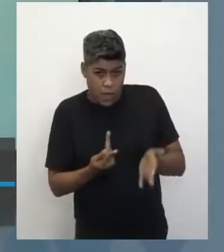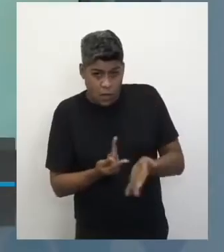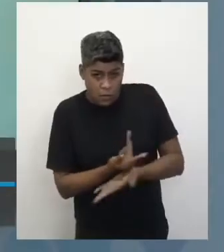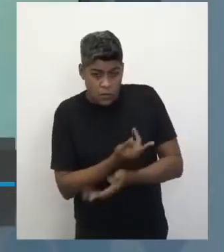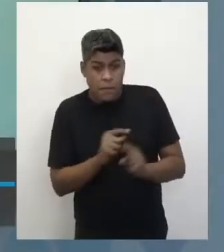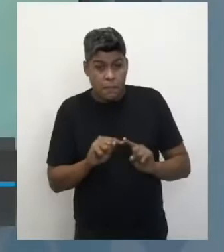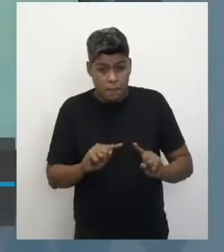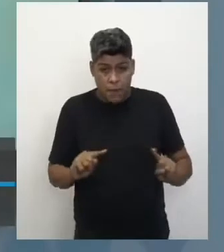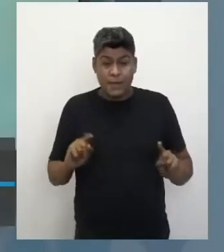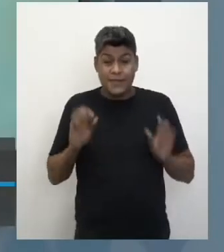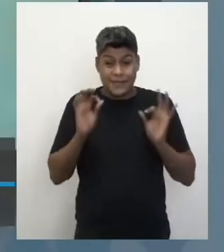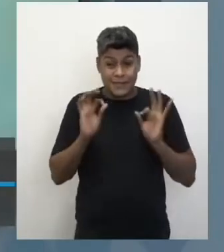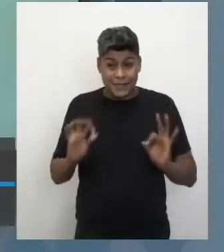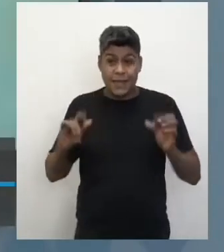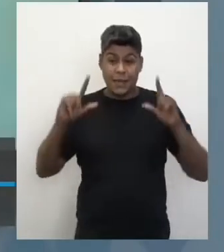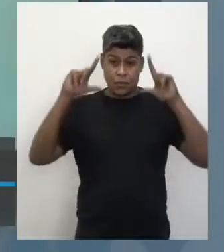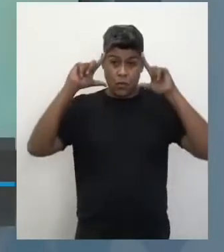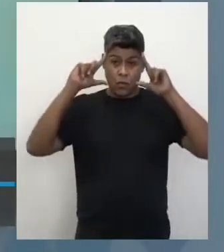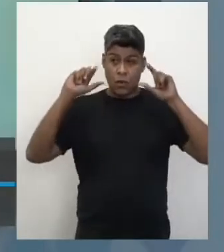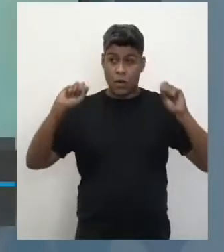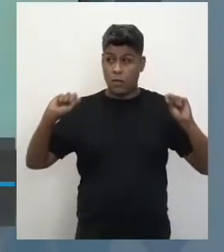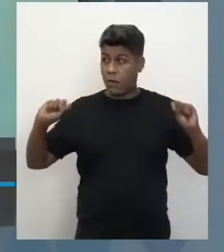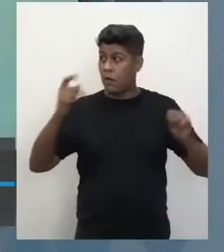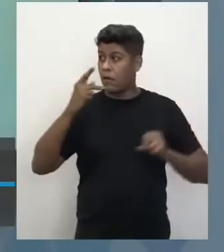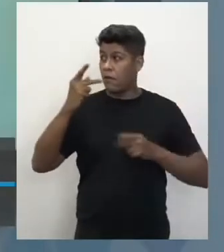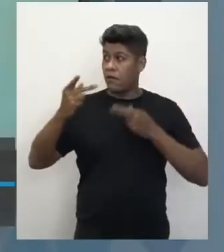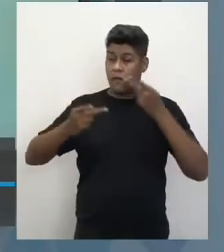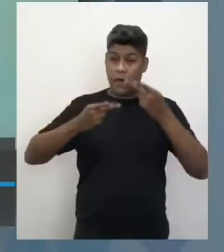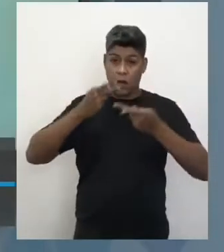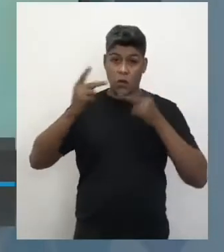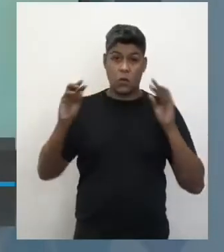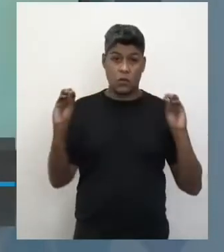No geral, né, o que Lamarck falou